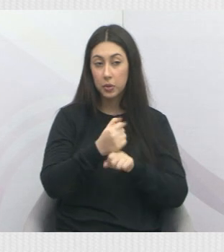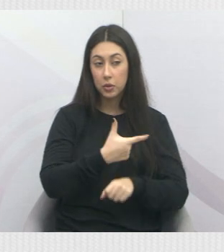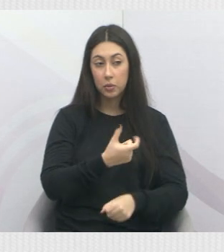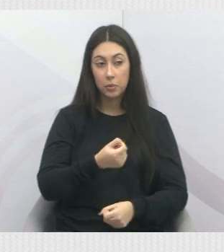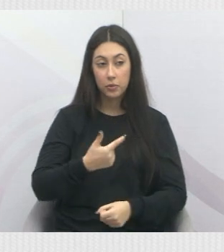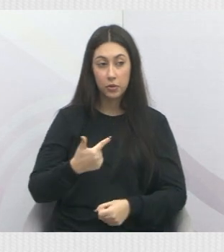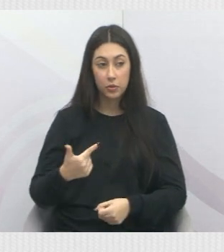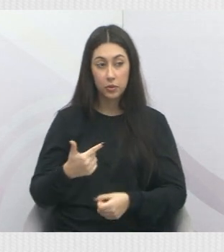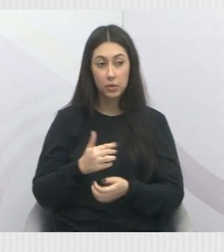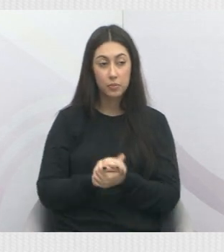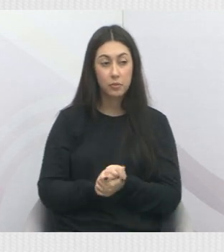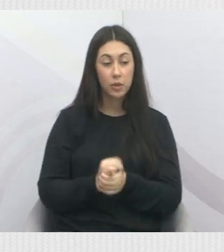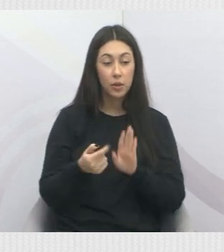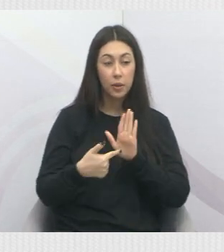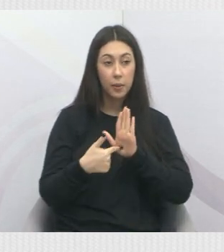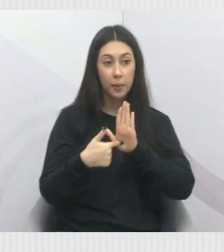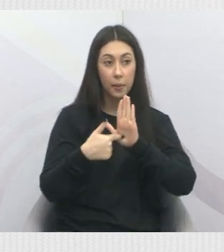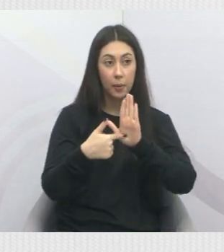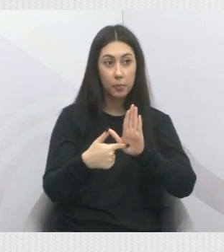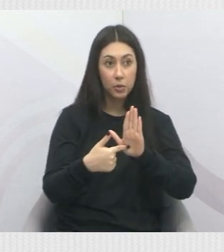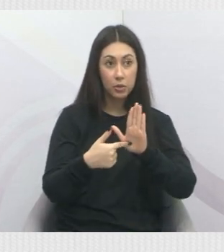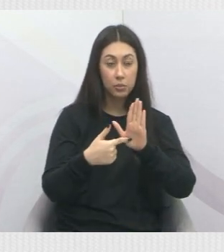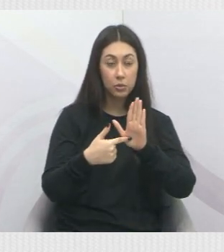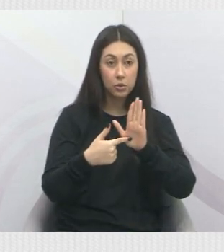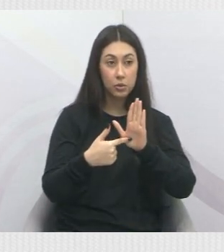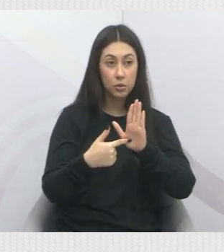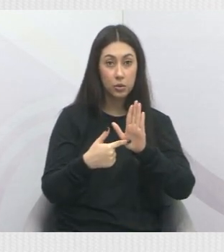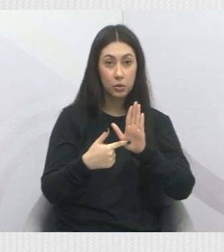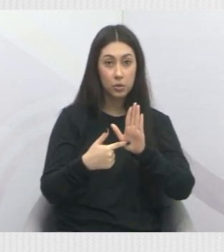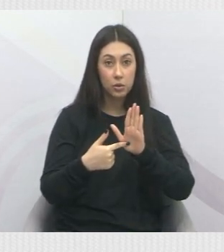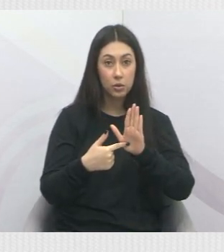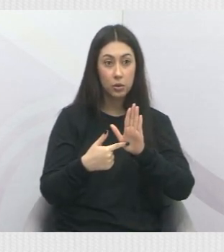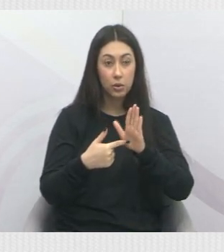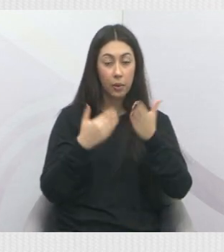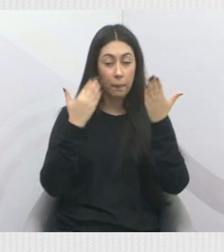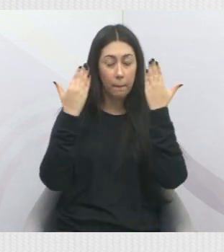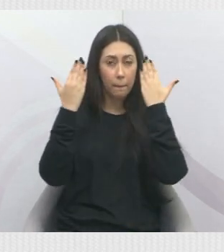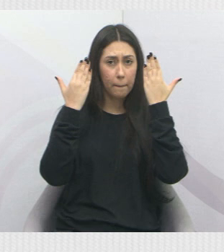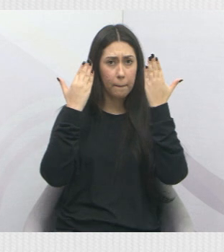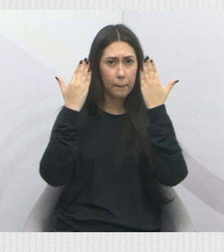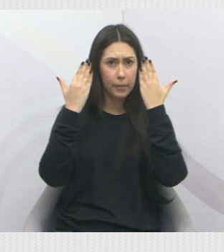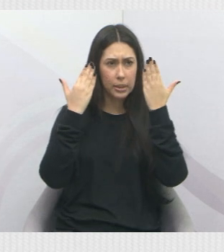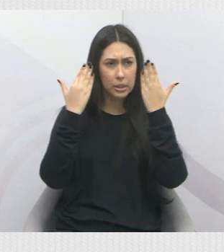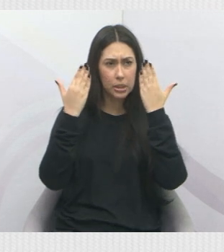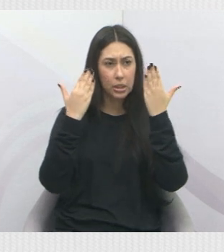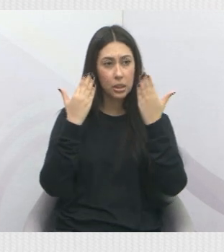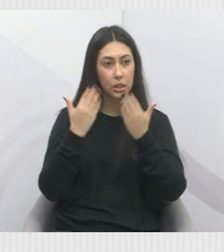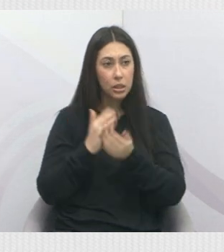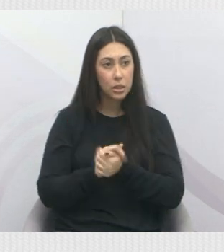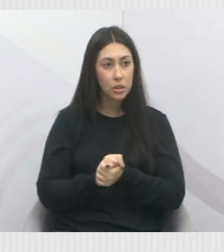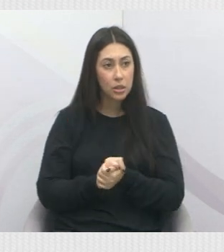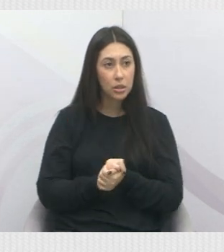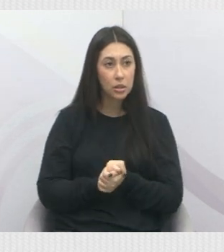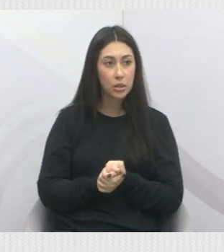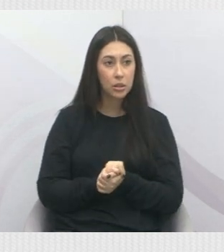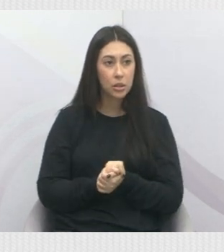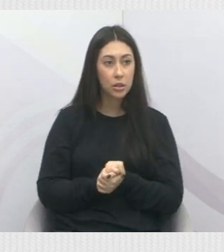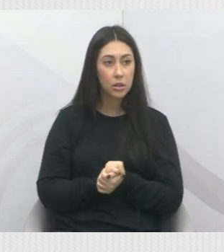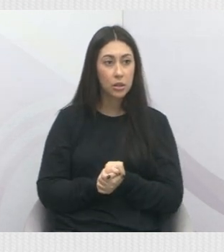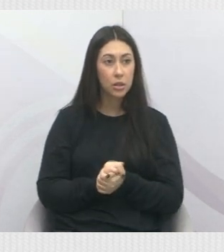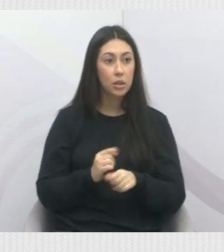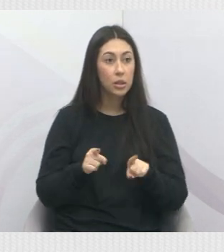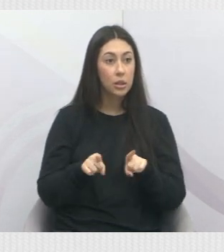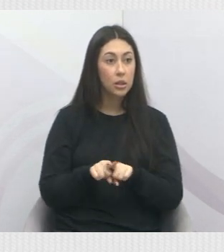2022. Destacamos a psiquiatria, que teve um aumento significativo, principalmente na Covid, e